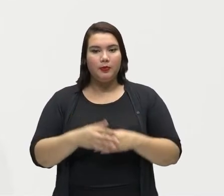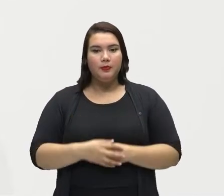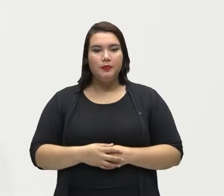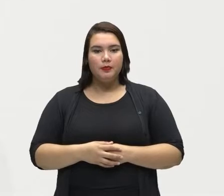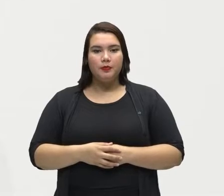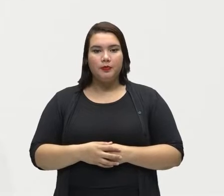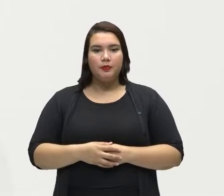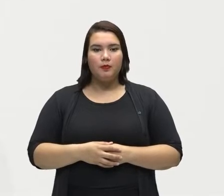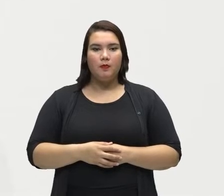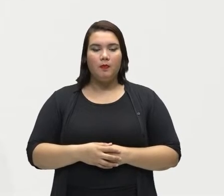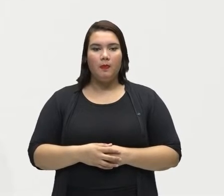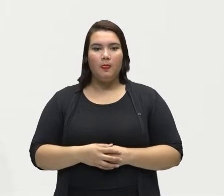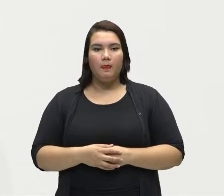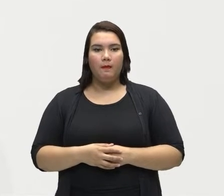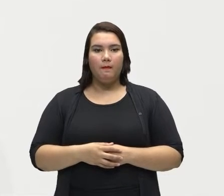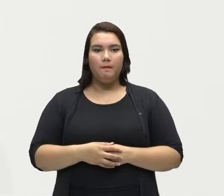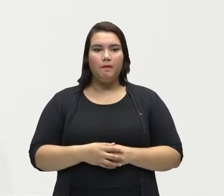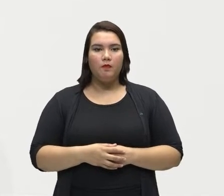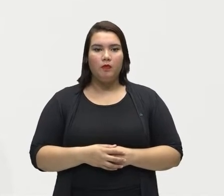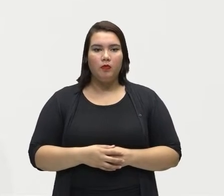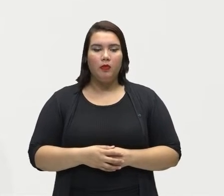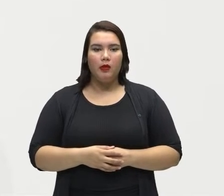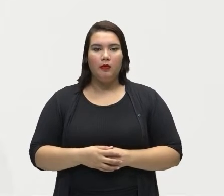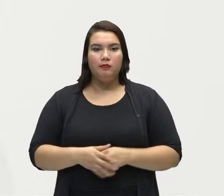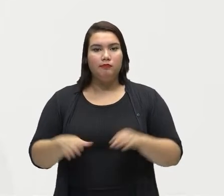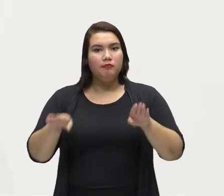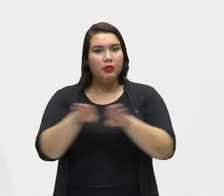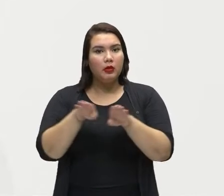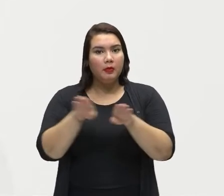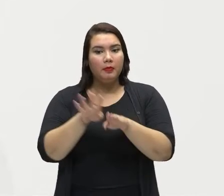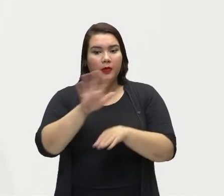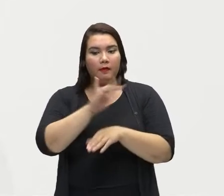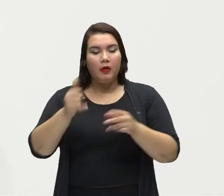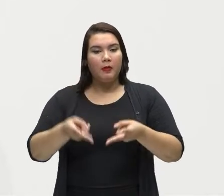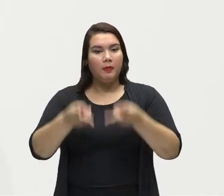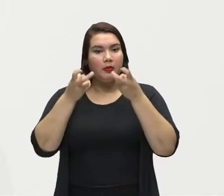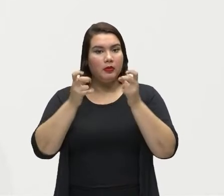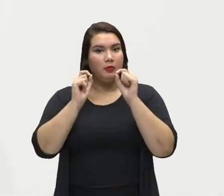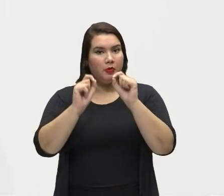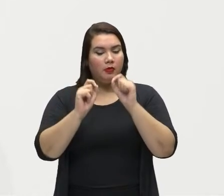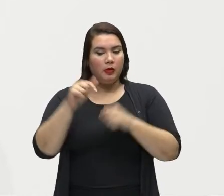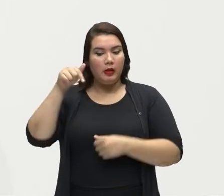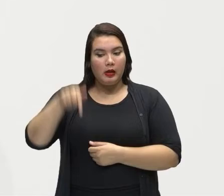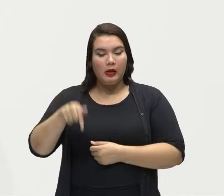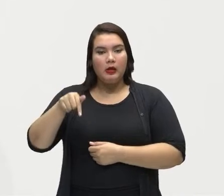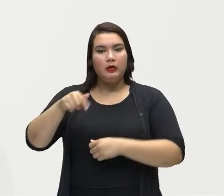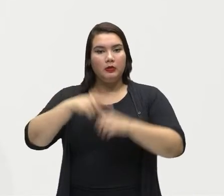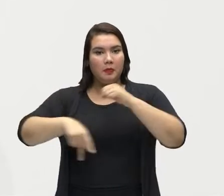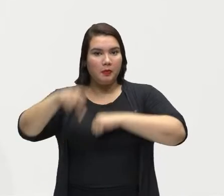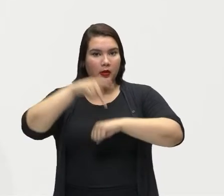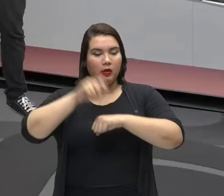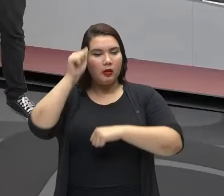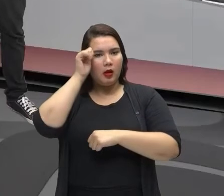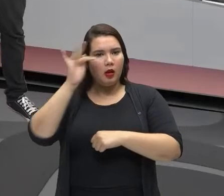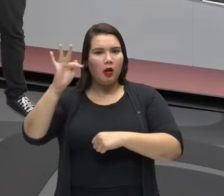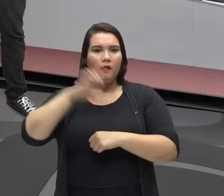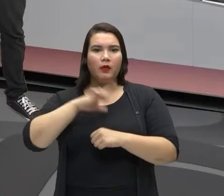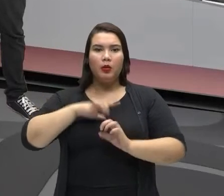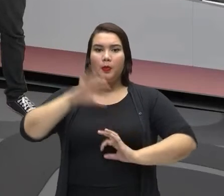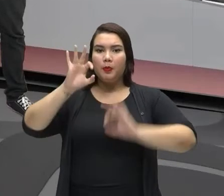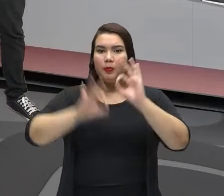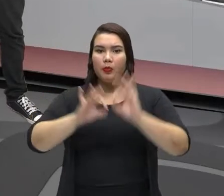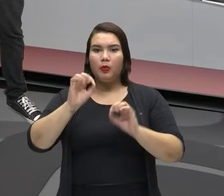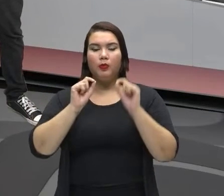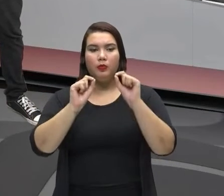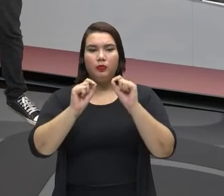tá? Nós vamos ver que o continente africano, principalmente aquela região mais ao norte, iria passar por um processo chamado